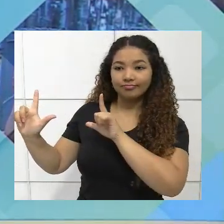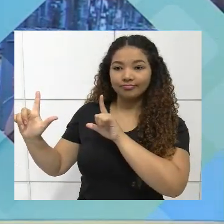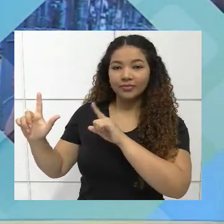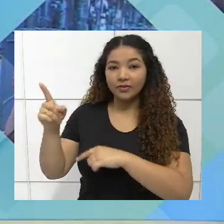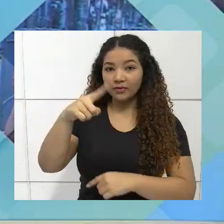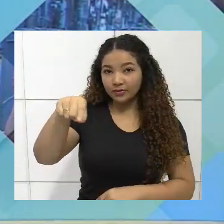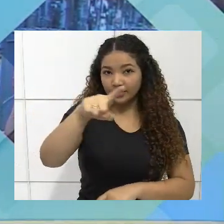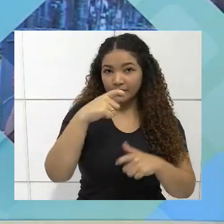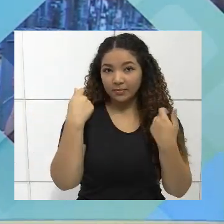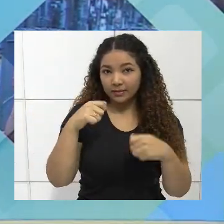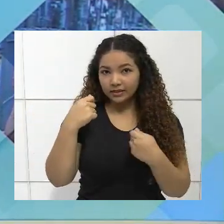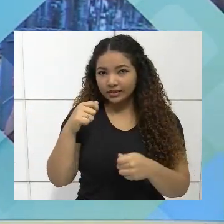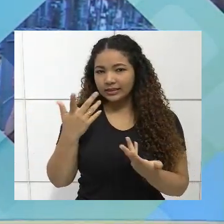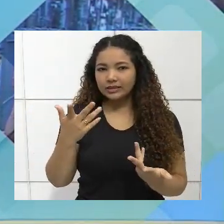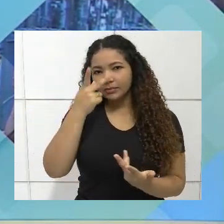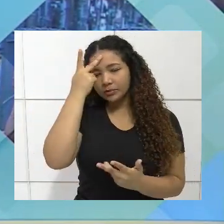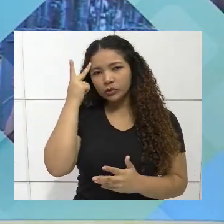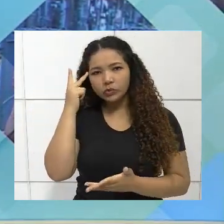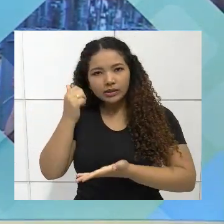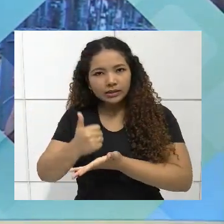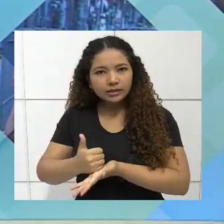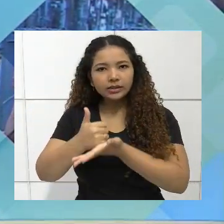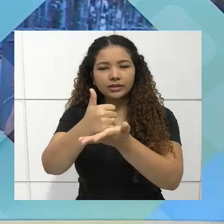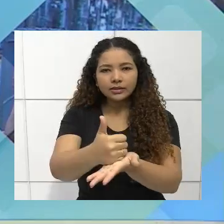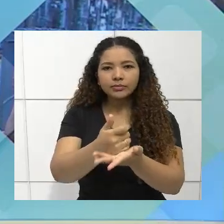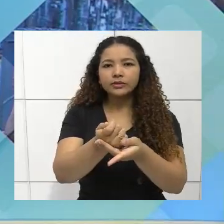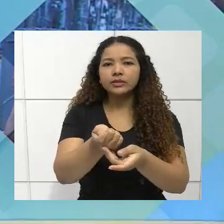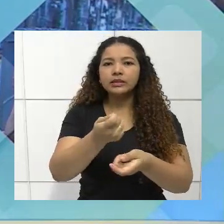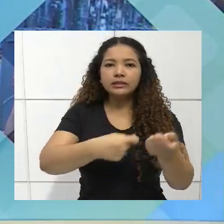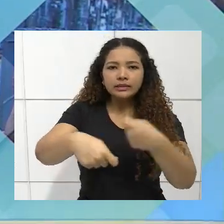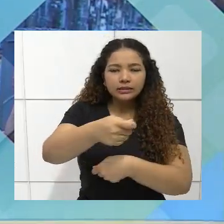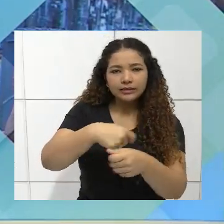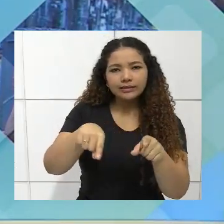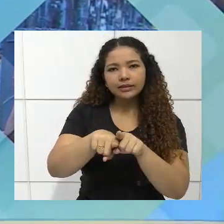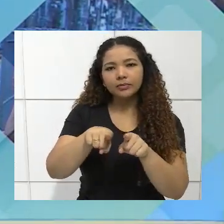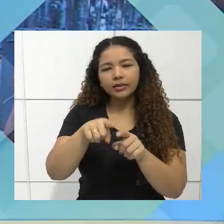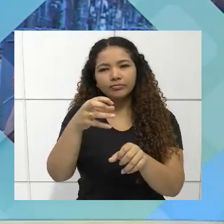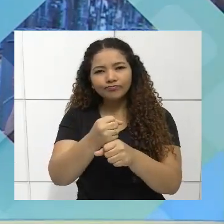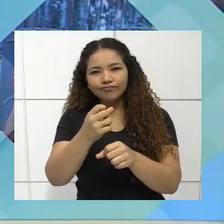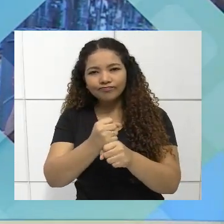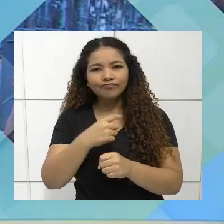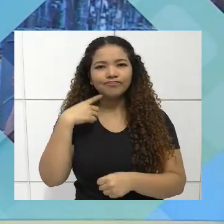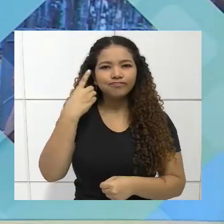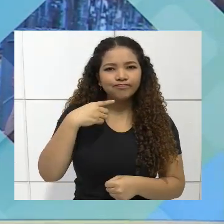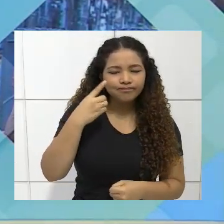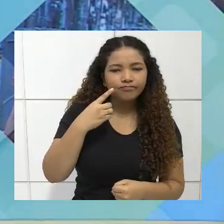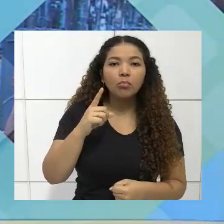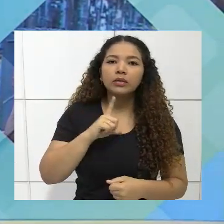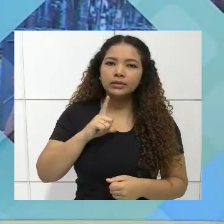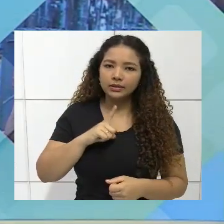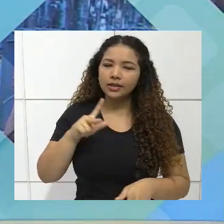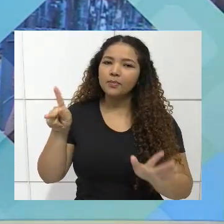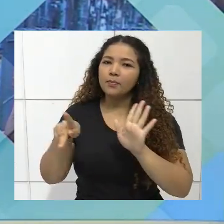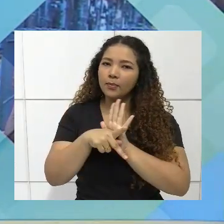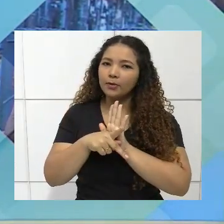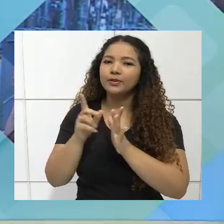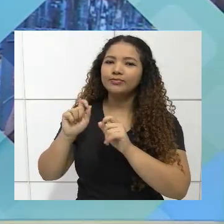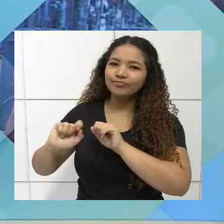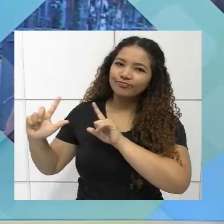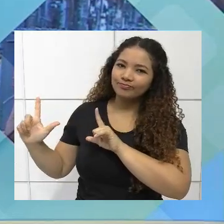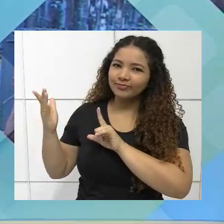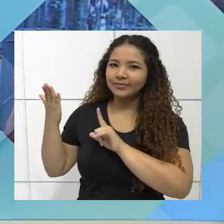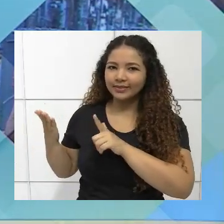jurídica ou contábil. O que é que você me indica? Já está na tela. Eu estou falando do escritório Quaresma. Esse é um dos mais